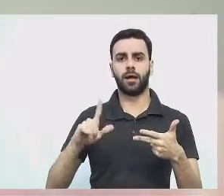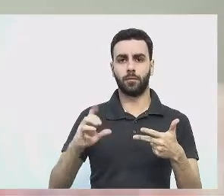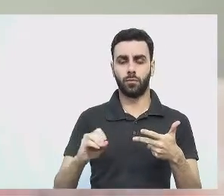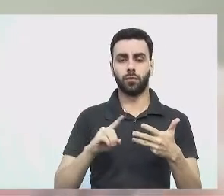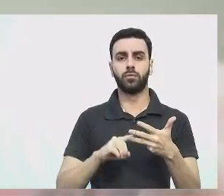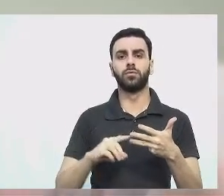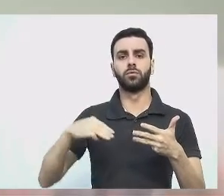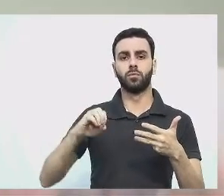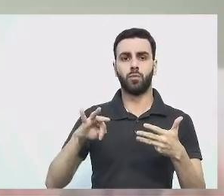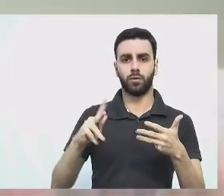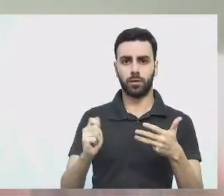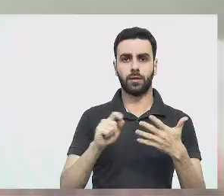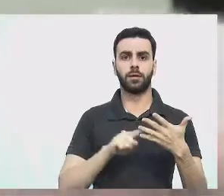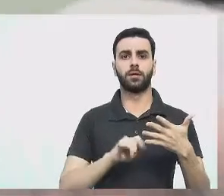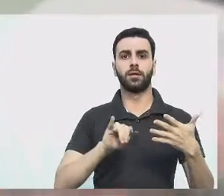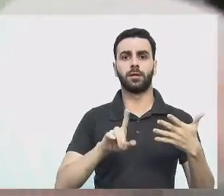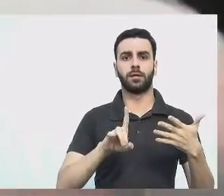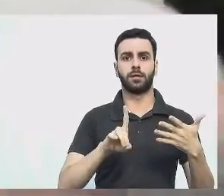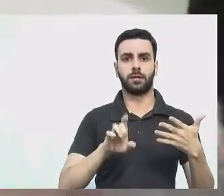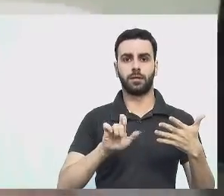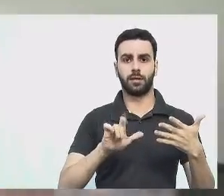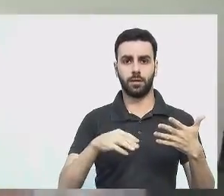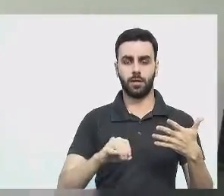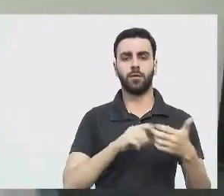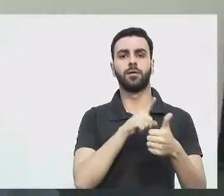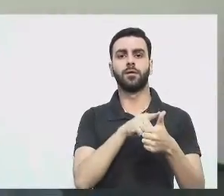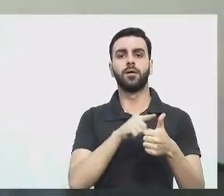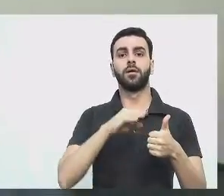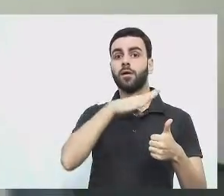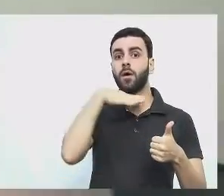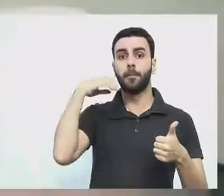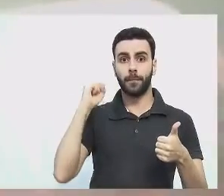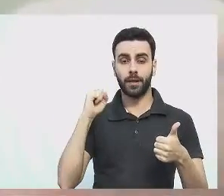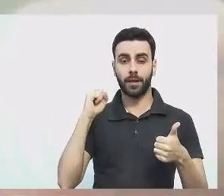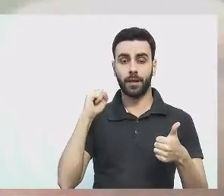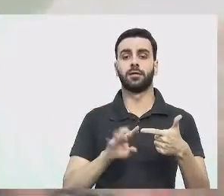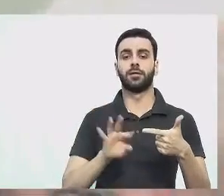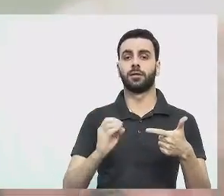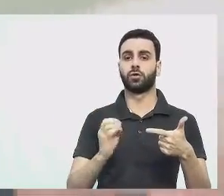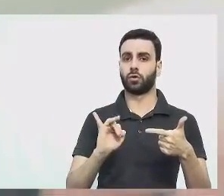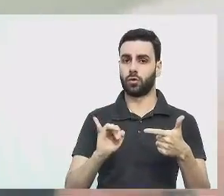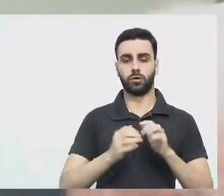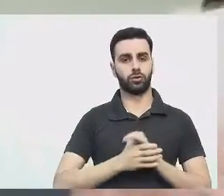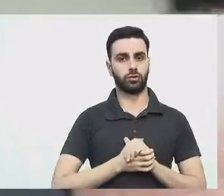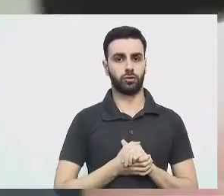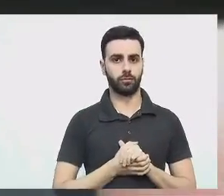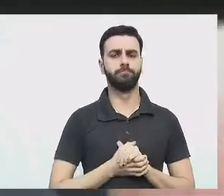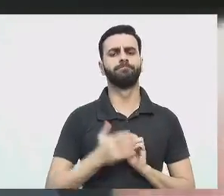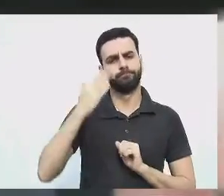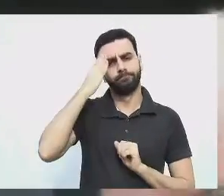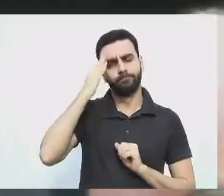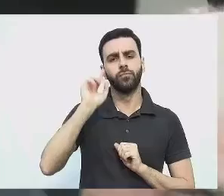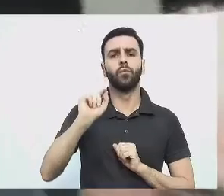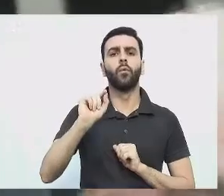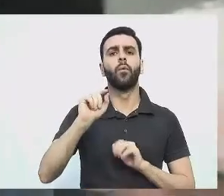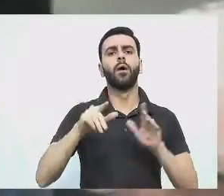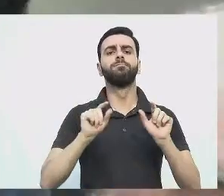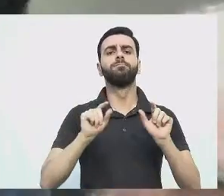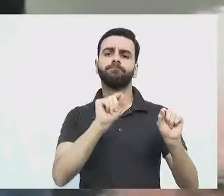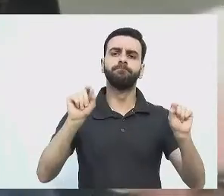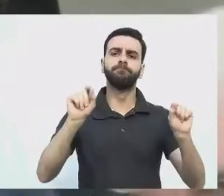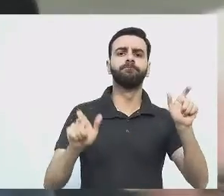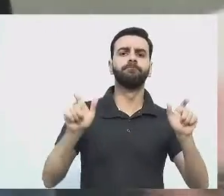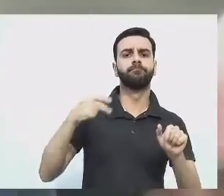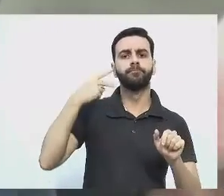Montanha, o professor Edelmino, a vereadora Brenda e o vereador Totti. E sei que, às vezes, outros vereadores tinham